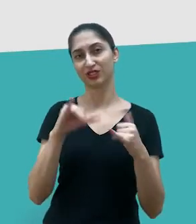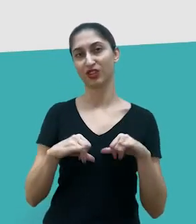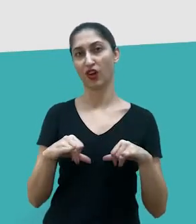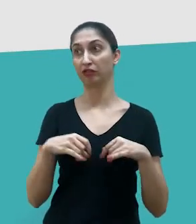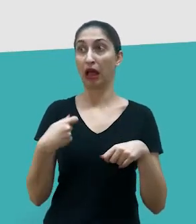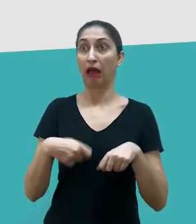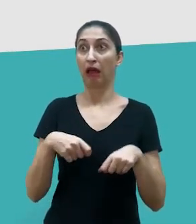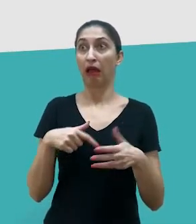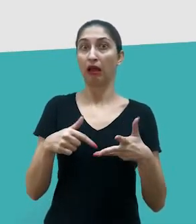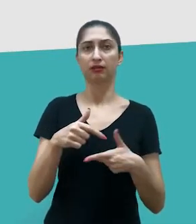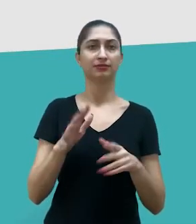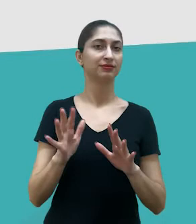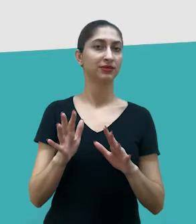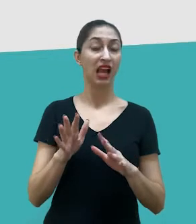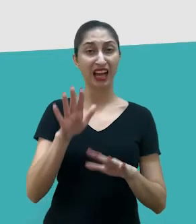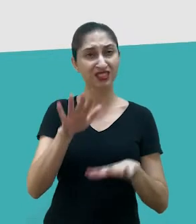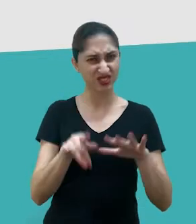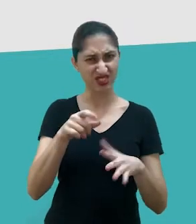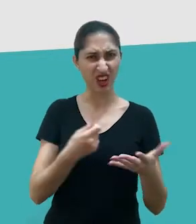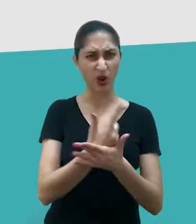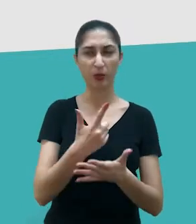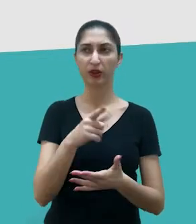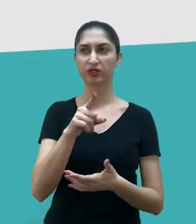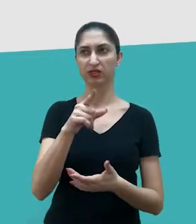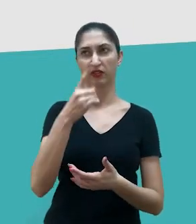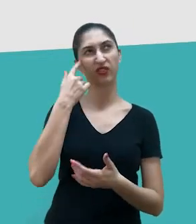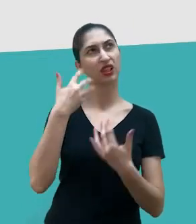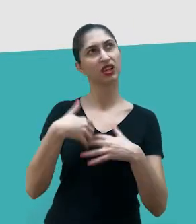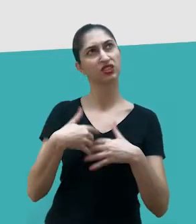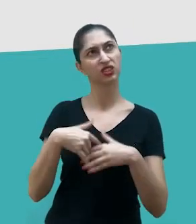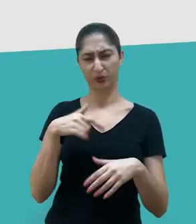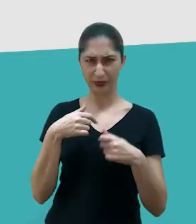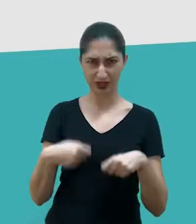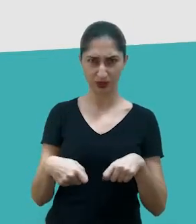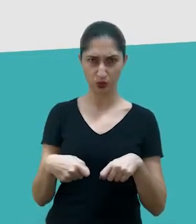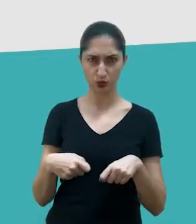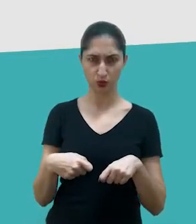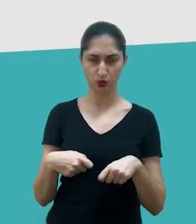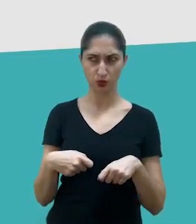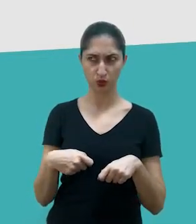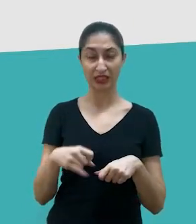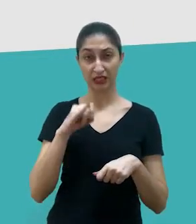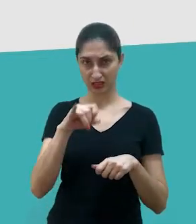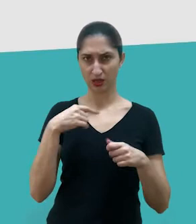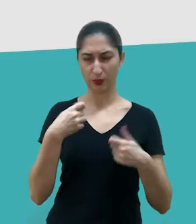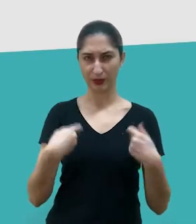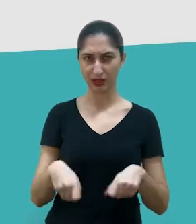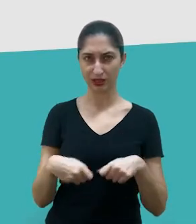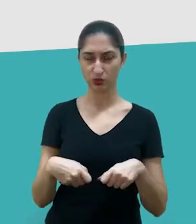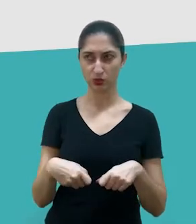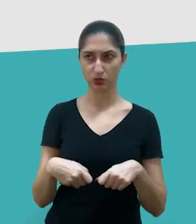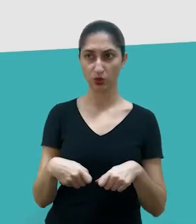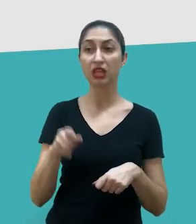questione-se: será que eu preciso mesmo disso? E depois, se eu realmente preciso,